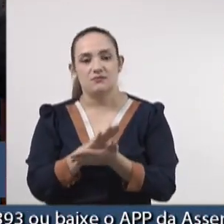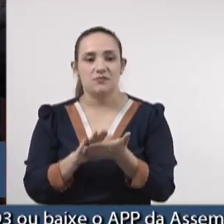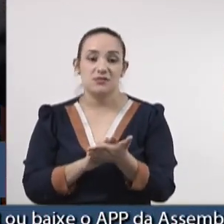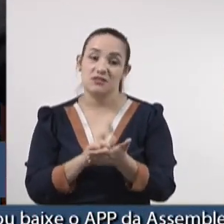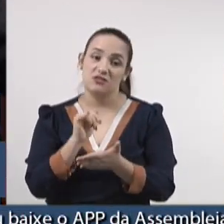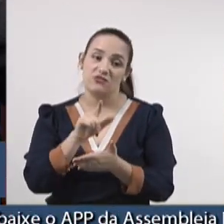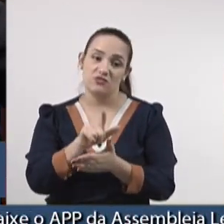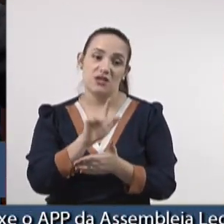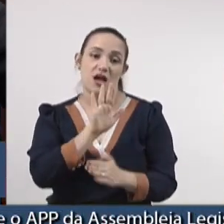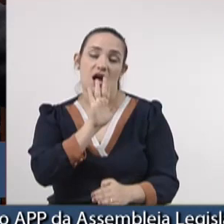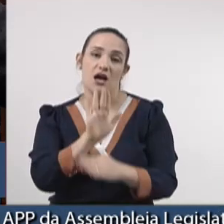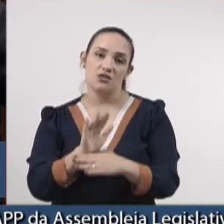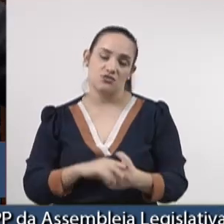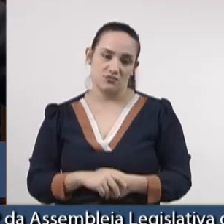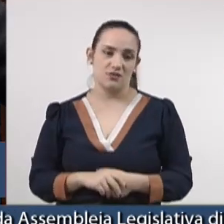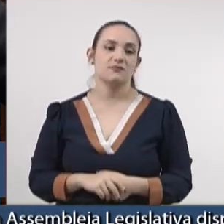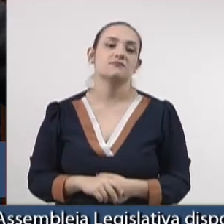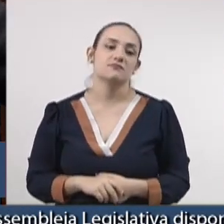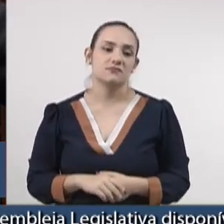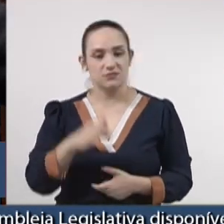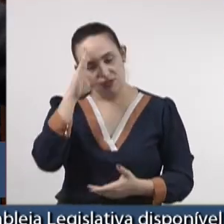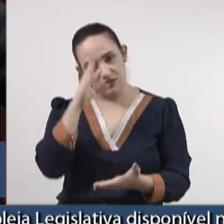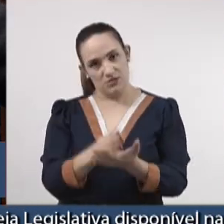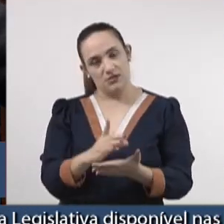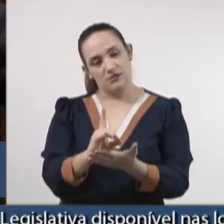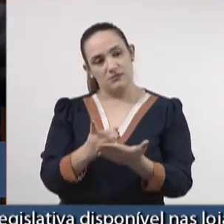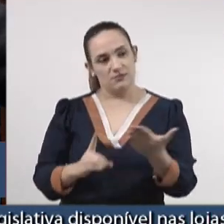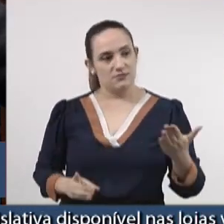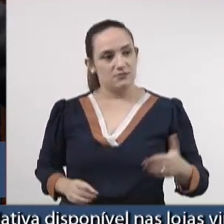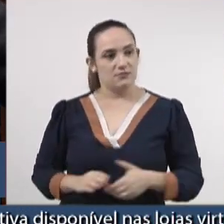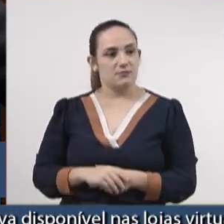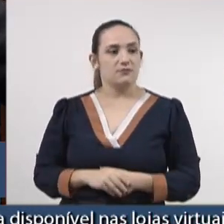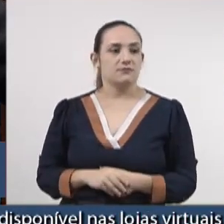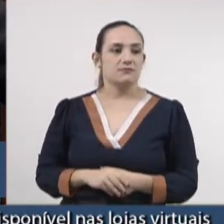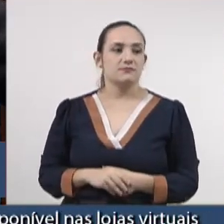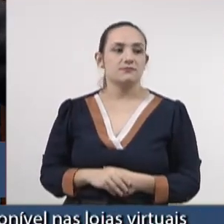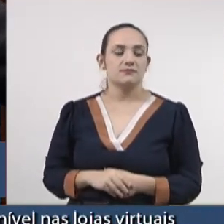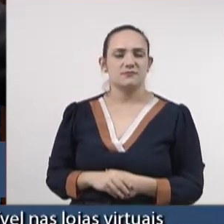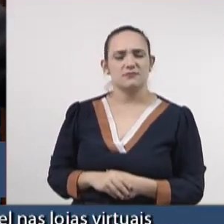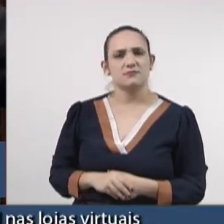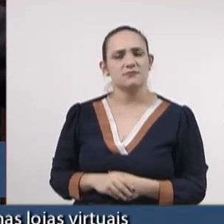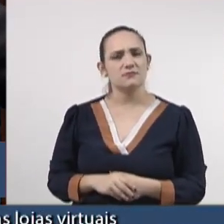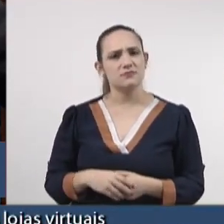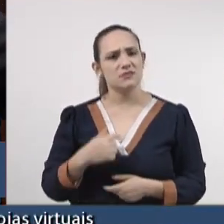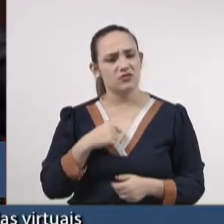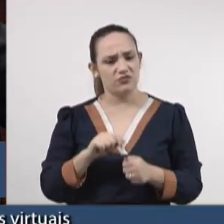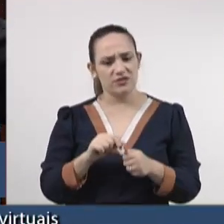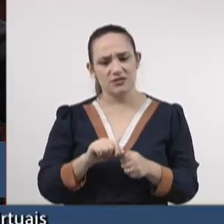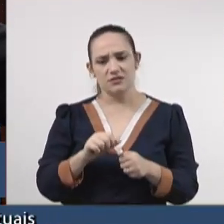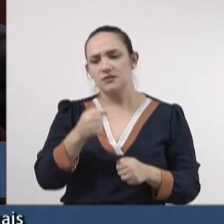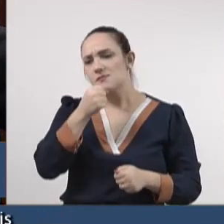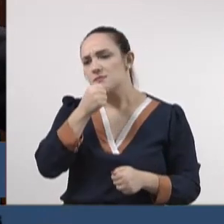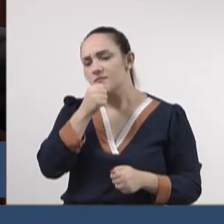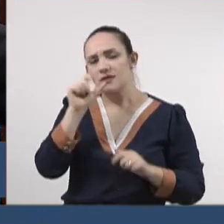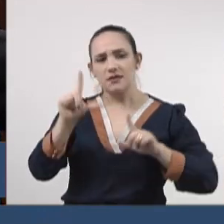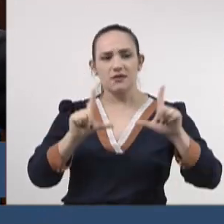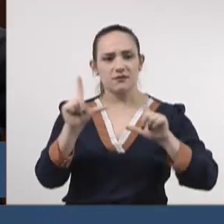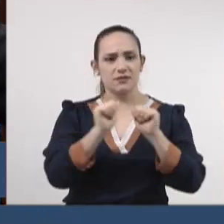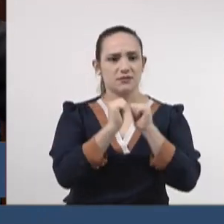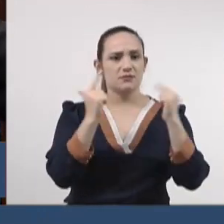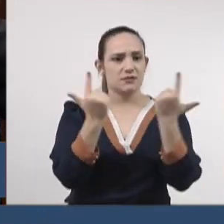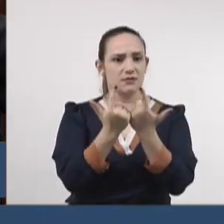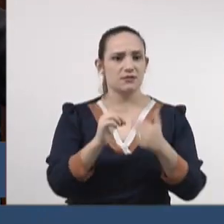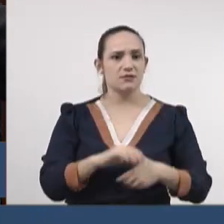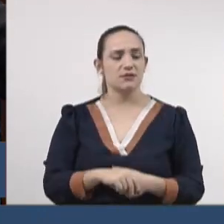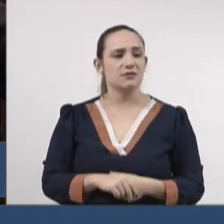vocês fazerem essa doação diretamente na declaração a pouco eu dei uma entrevista para TV Assembleia onde